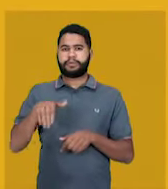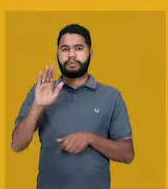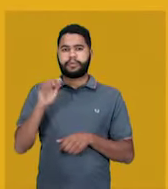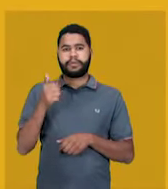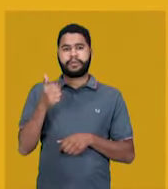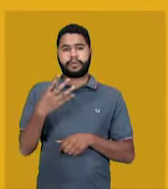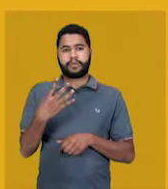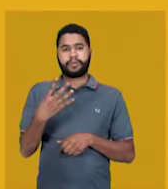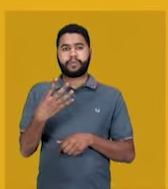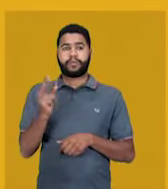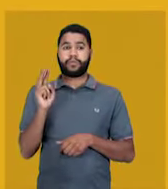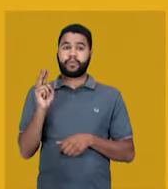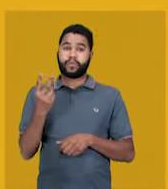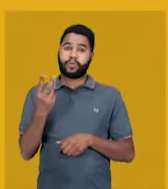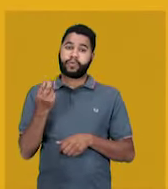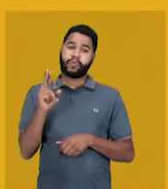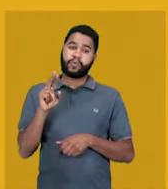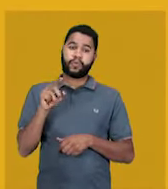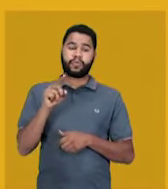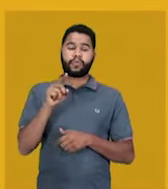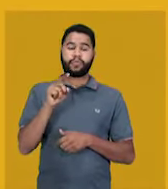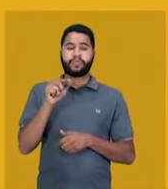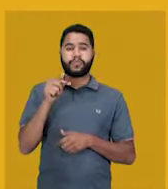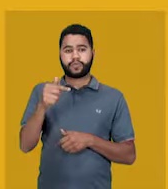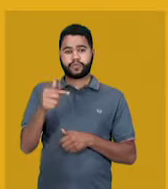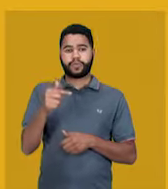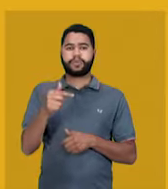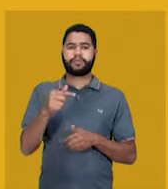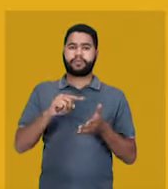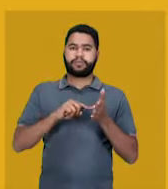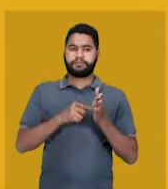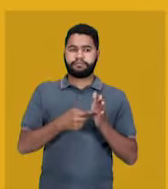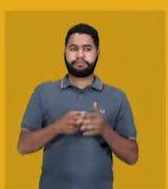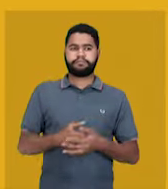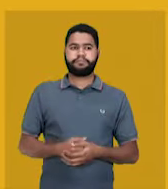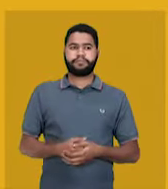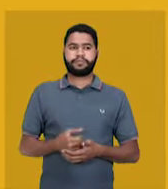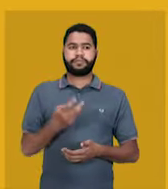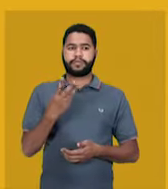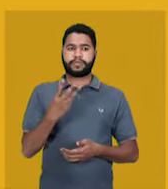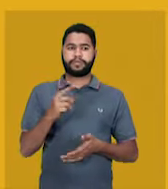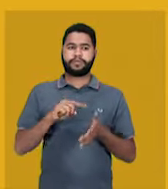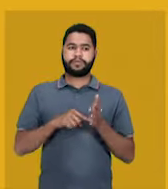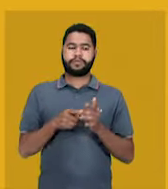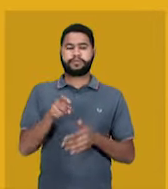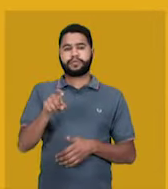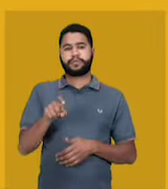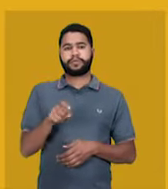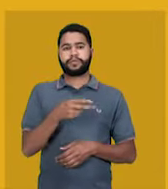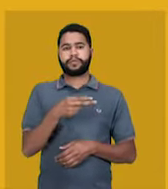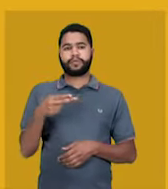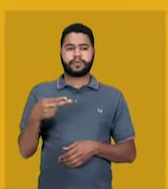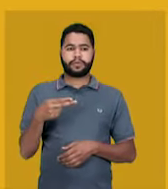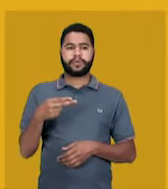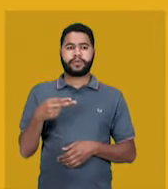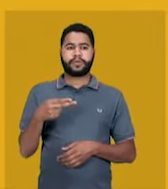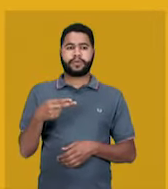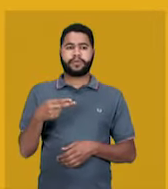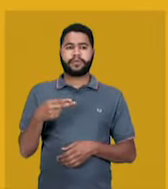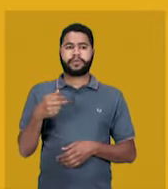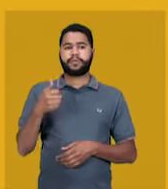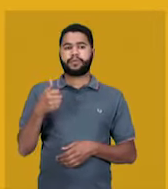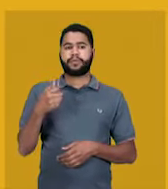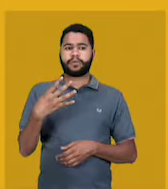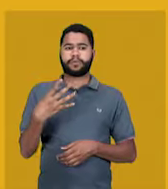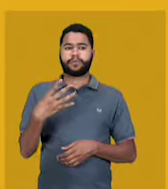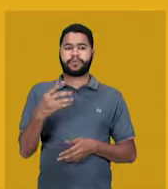Só dá por 2 e por 7. Então, vou fazer a multiplicação. 3 vezes x igual a